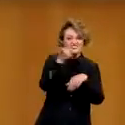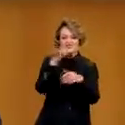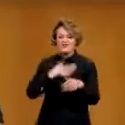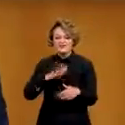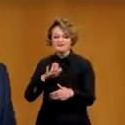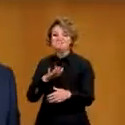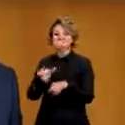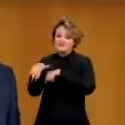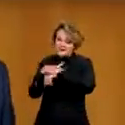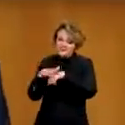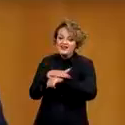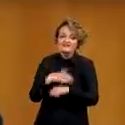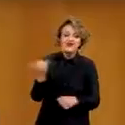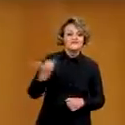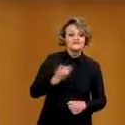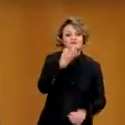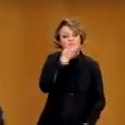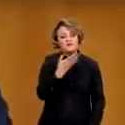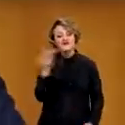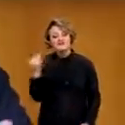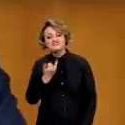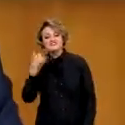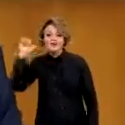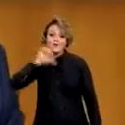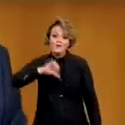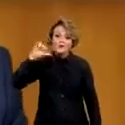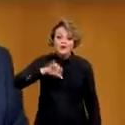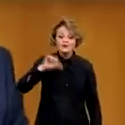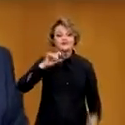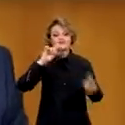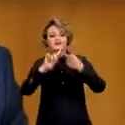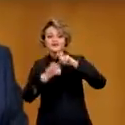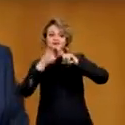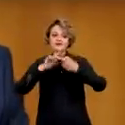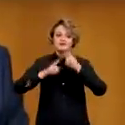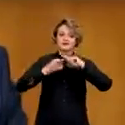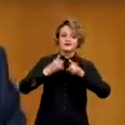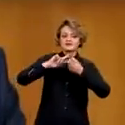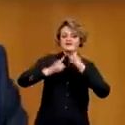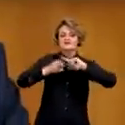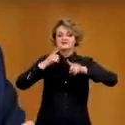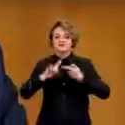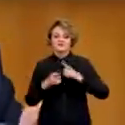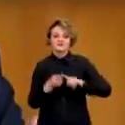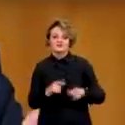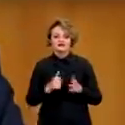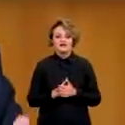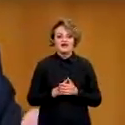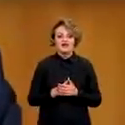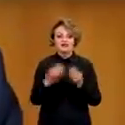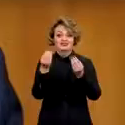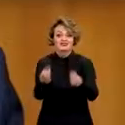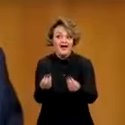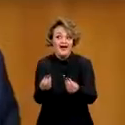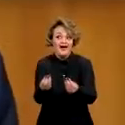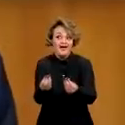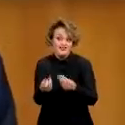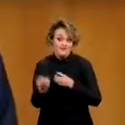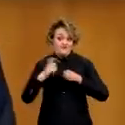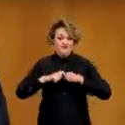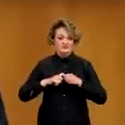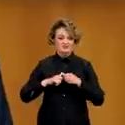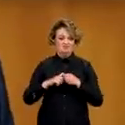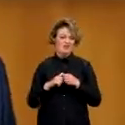gosta, claro. Ouvir coisas boas, ouvir coisas ruins. E aí se dá a negociação, não é a política do é dando que se recebe que todo mundo